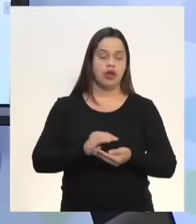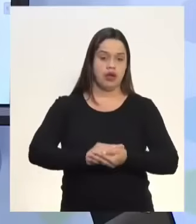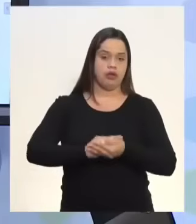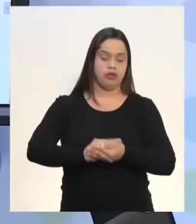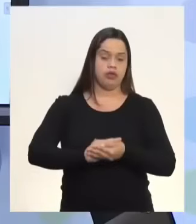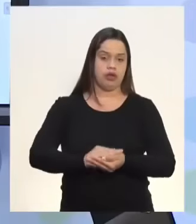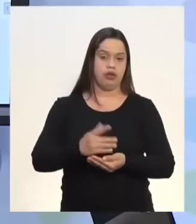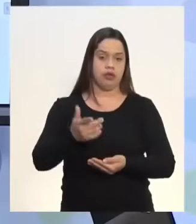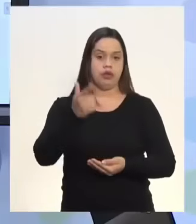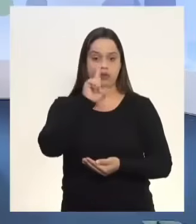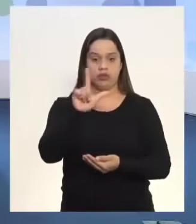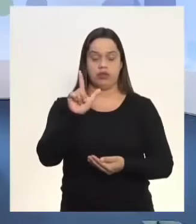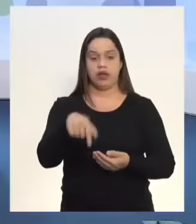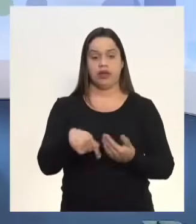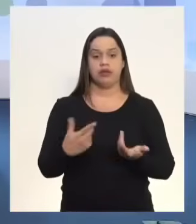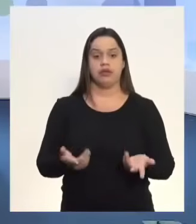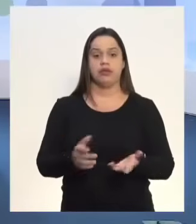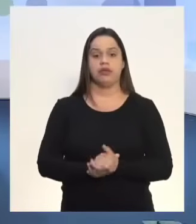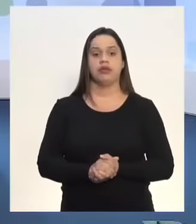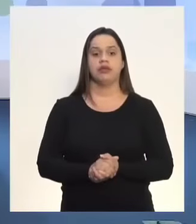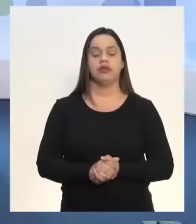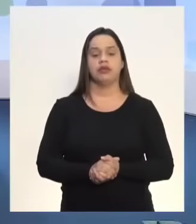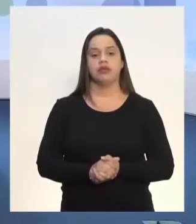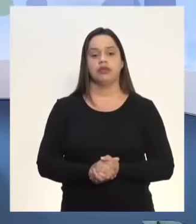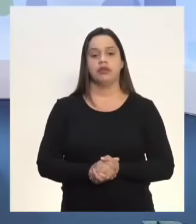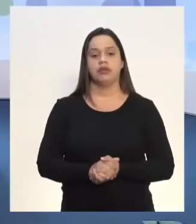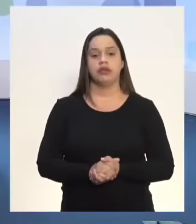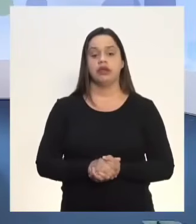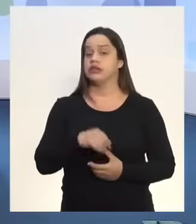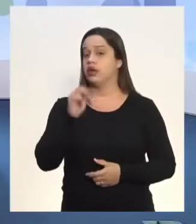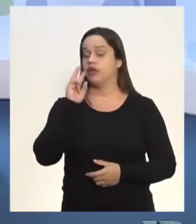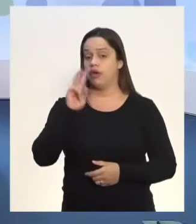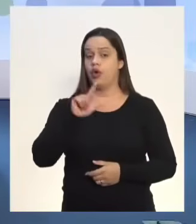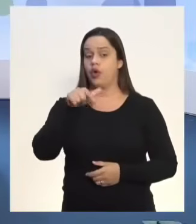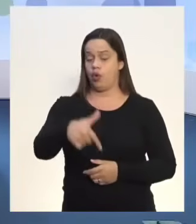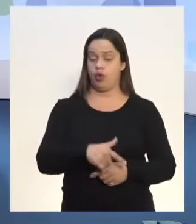aí exato? Se eu pegar outro quadrado, né,